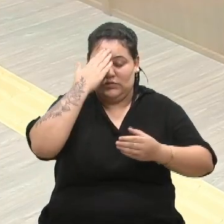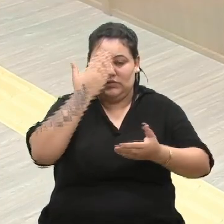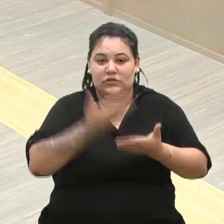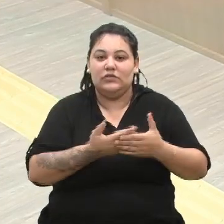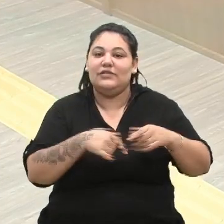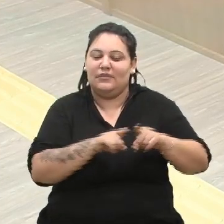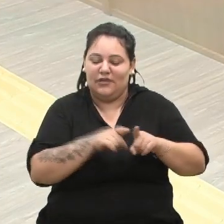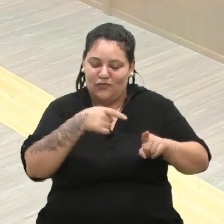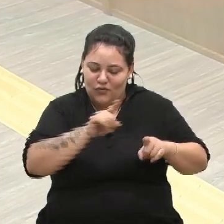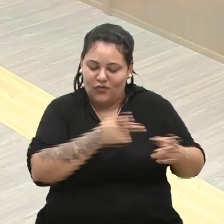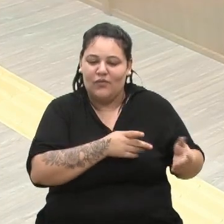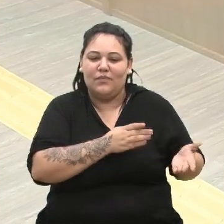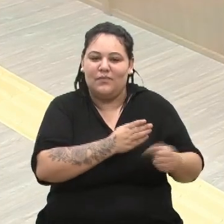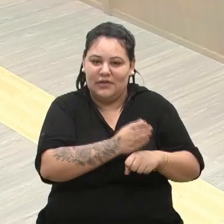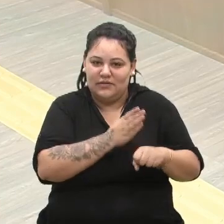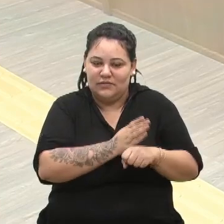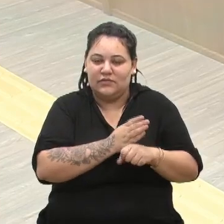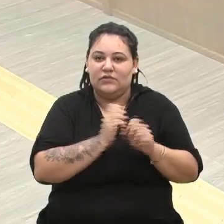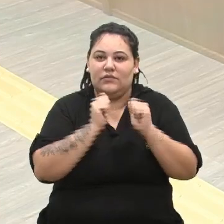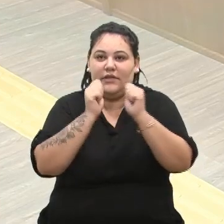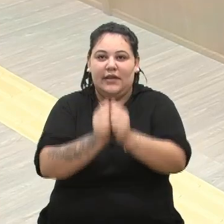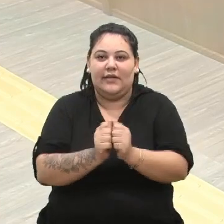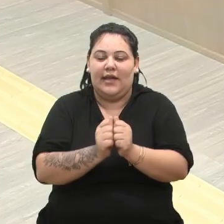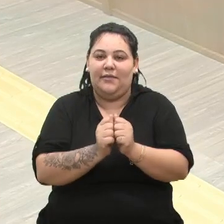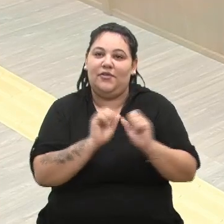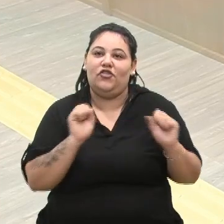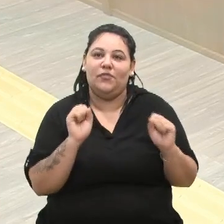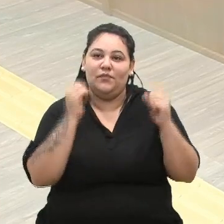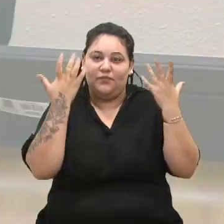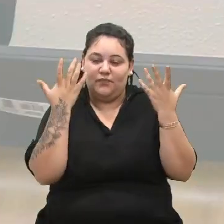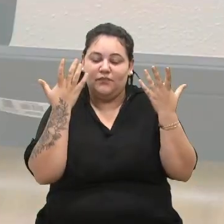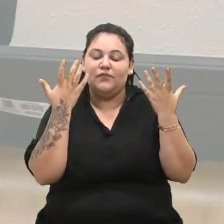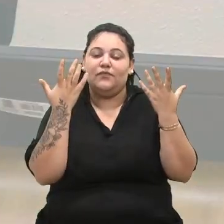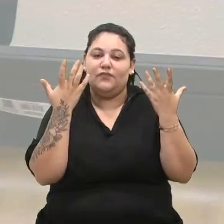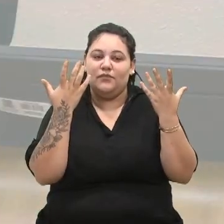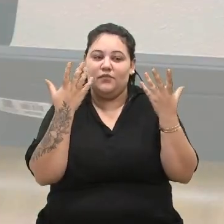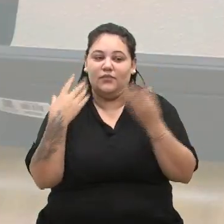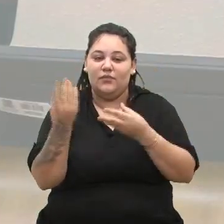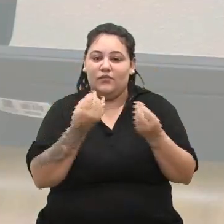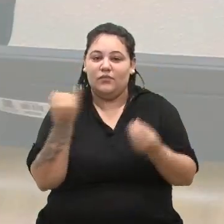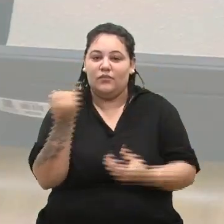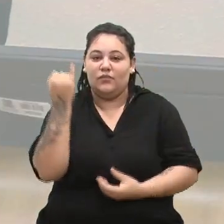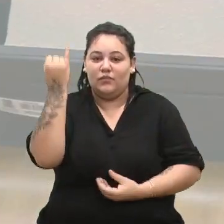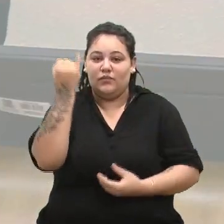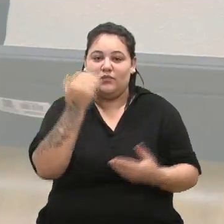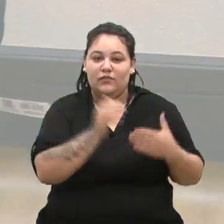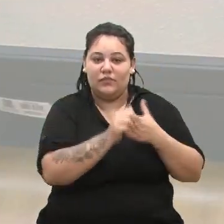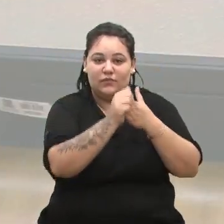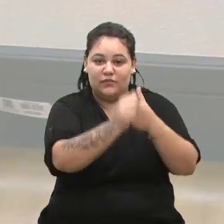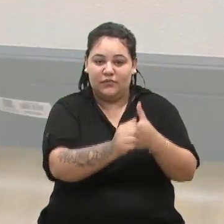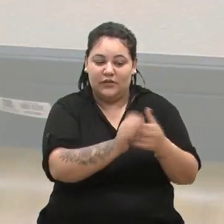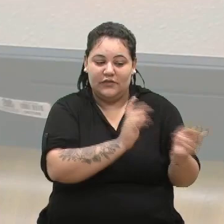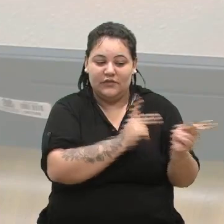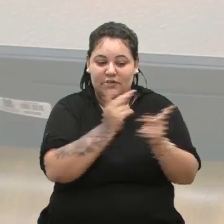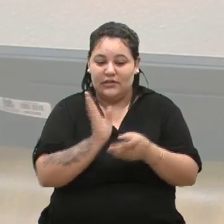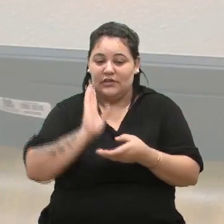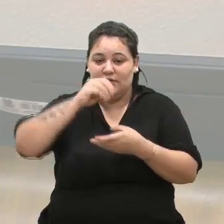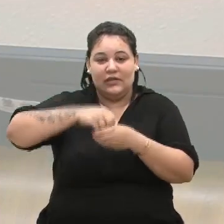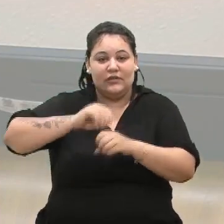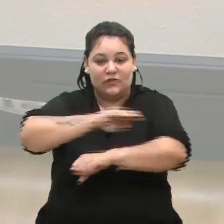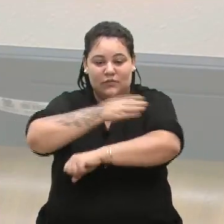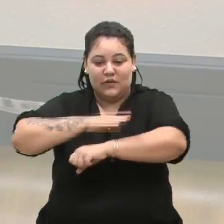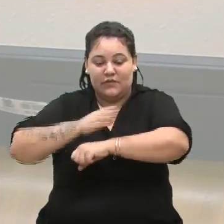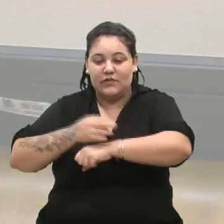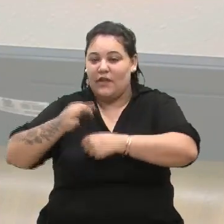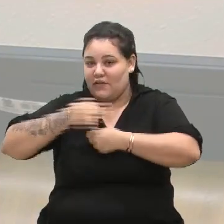lá para poder prestigiar. É um evento super importante, a gente pôde acompanhar pela visita que nós fizemos dentro dos pavilhões da Festa Uva.